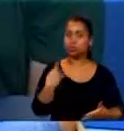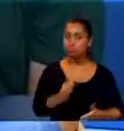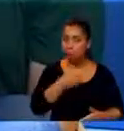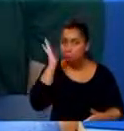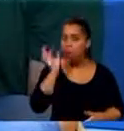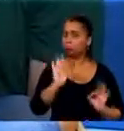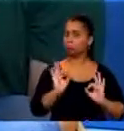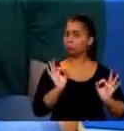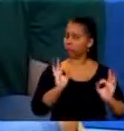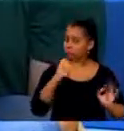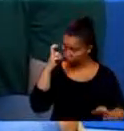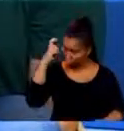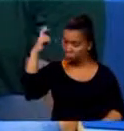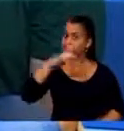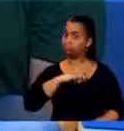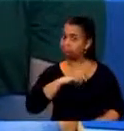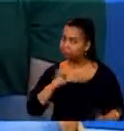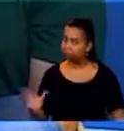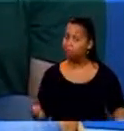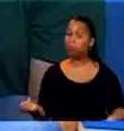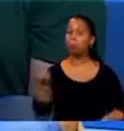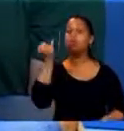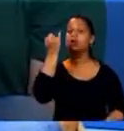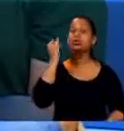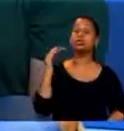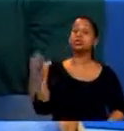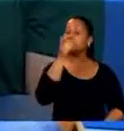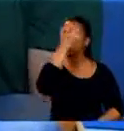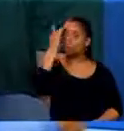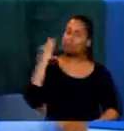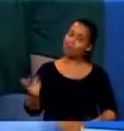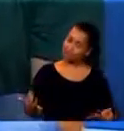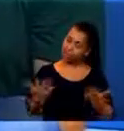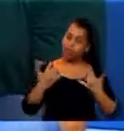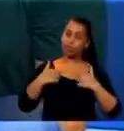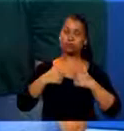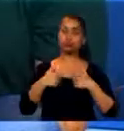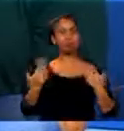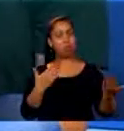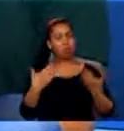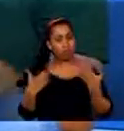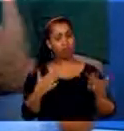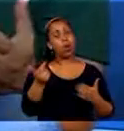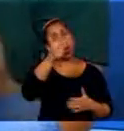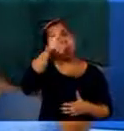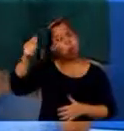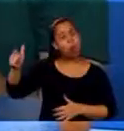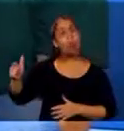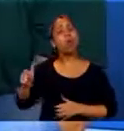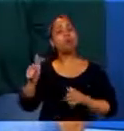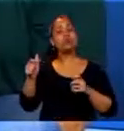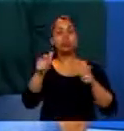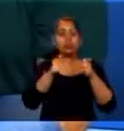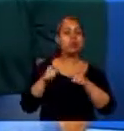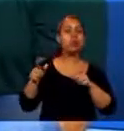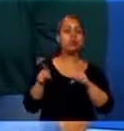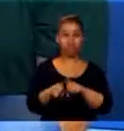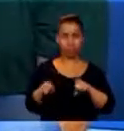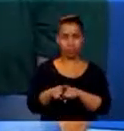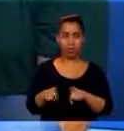mais ignorantes. Né? Então, mas é importante que o cidadão se aproxime da gente e de outras entidades também, não só